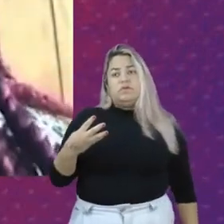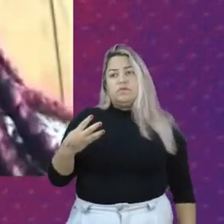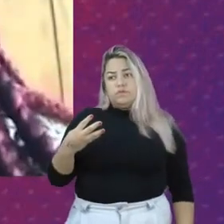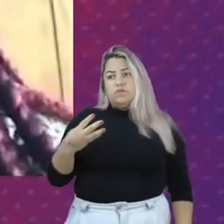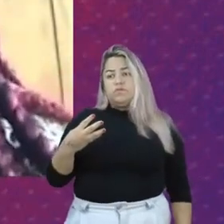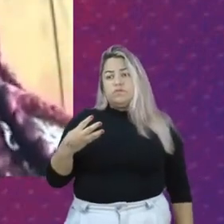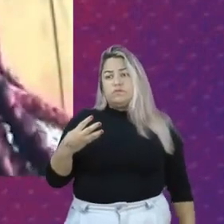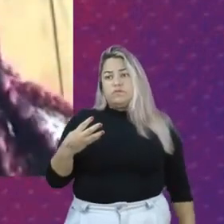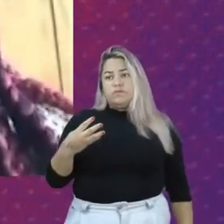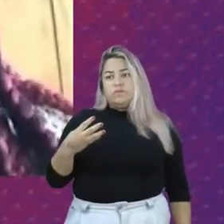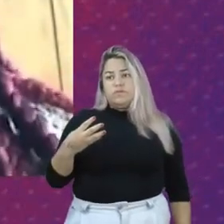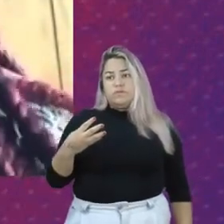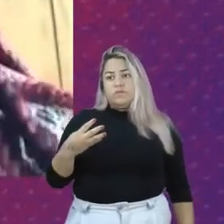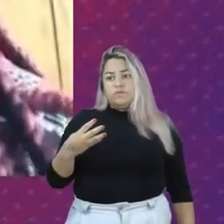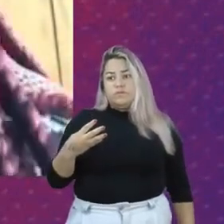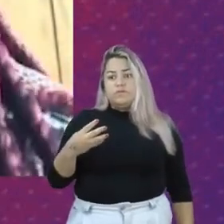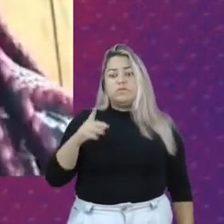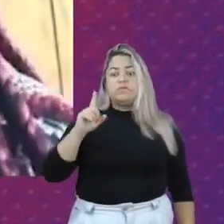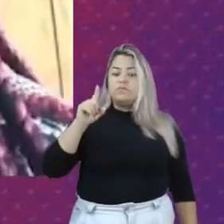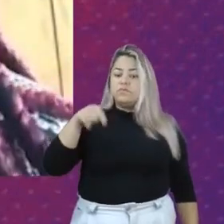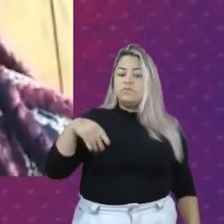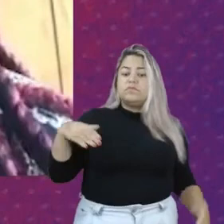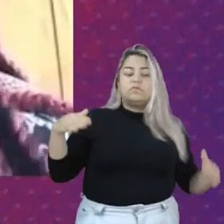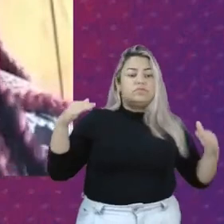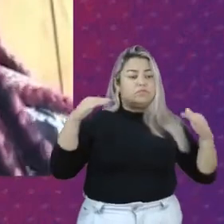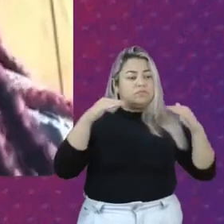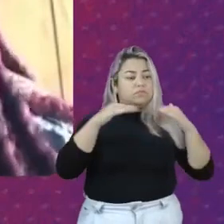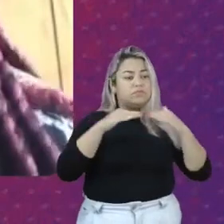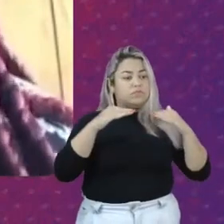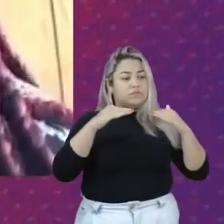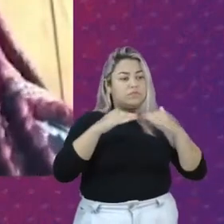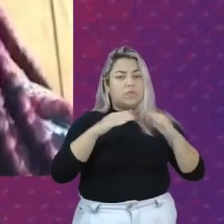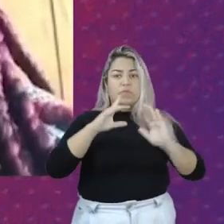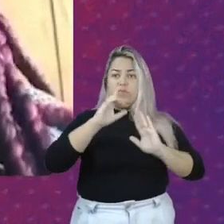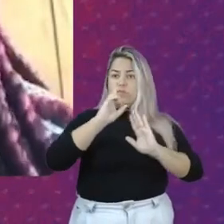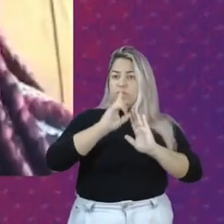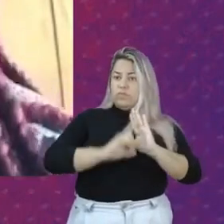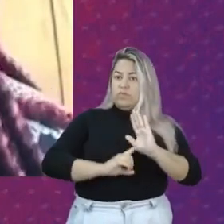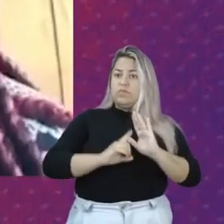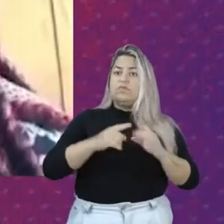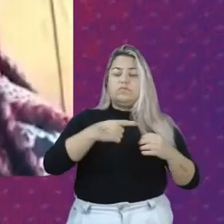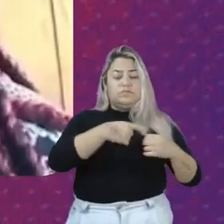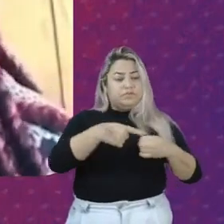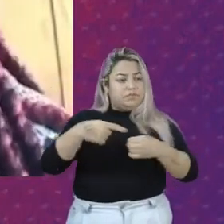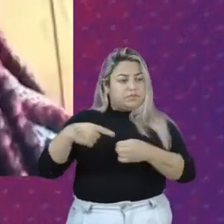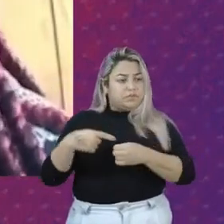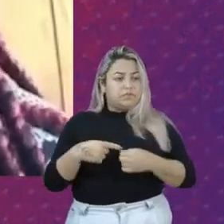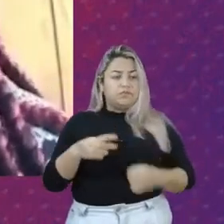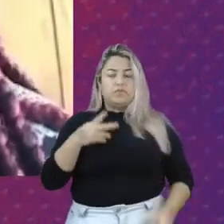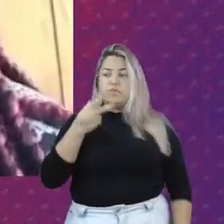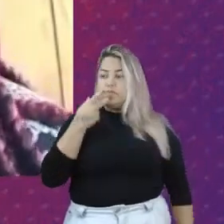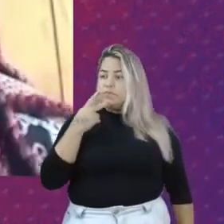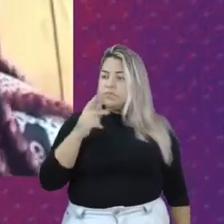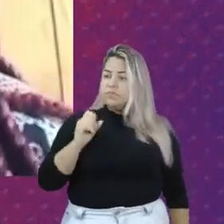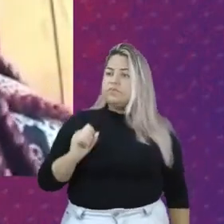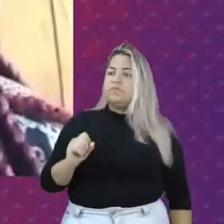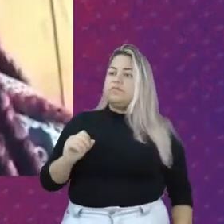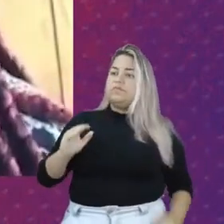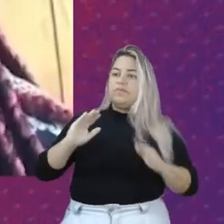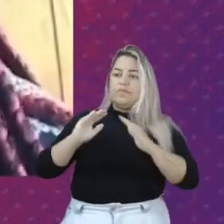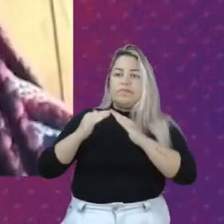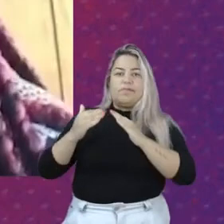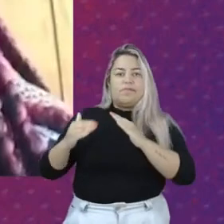de 2024, que são uma disputa pelo direito à cidade. É importante que a gente diga isso. A